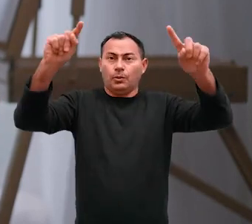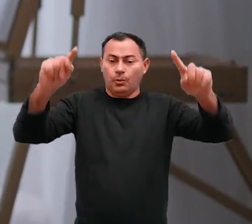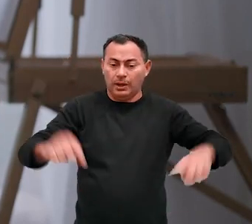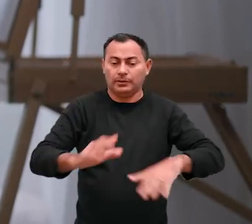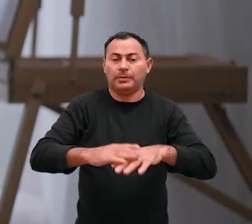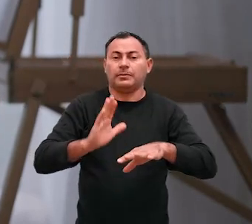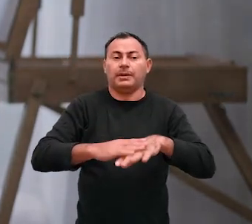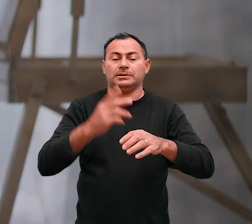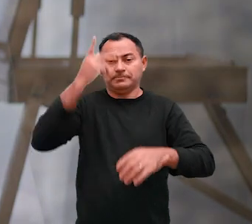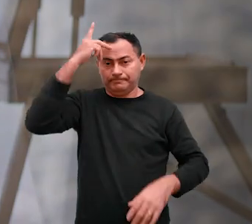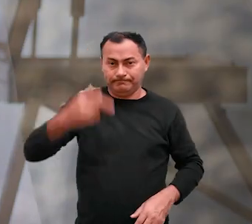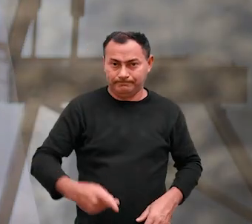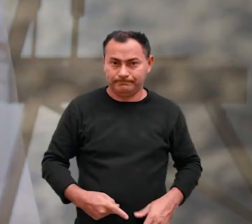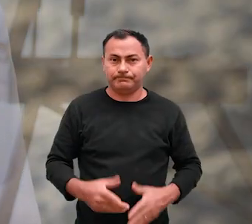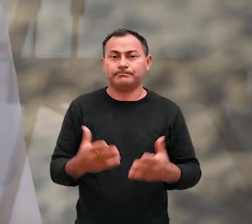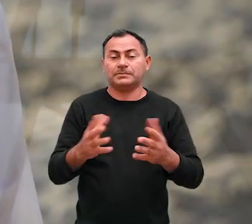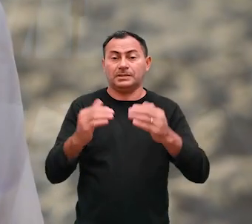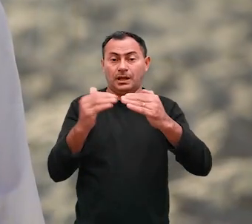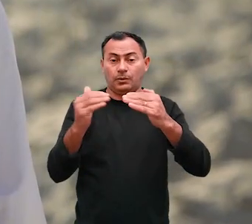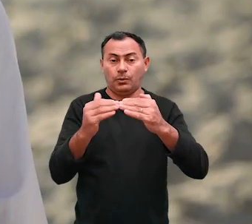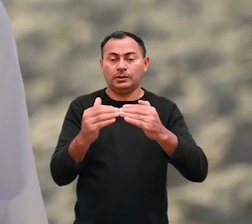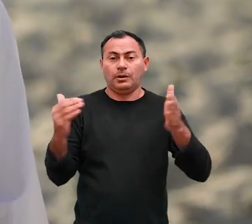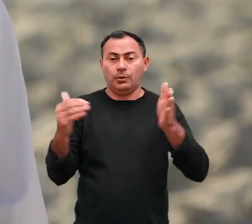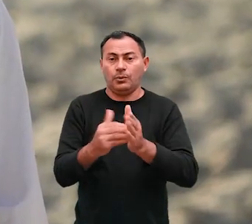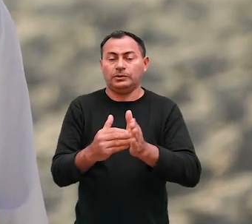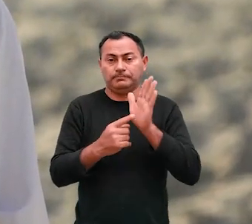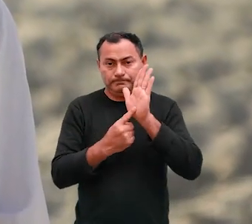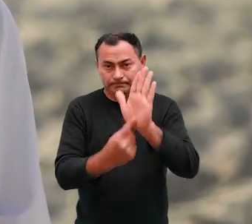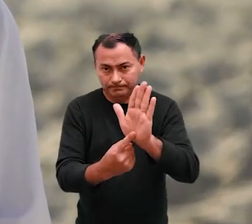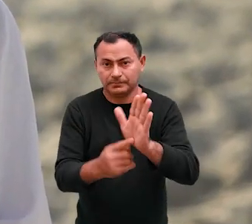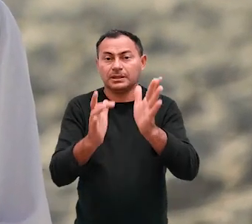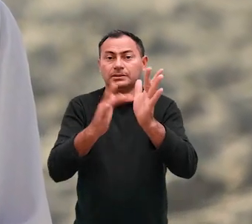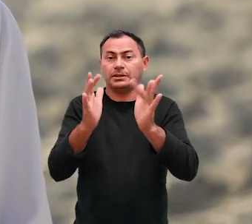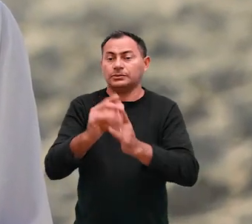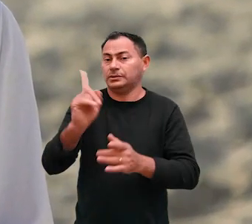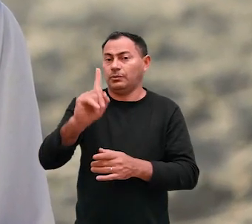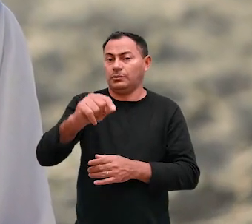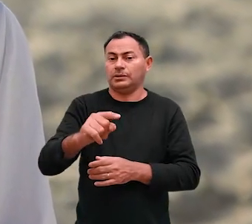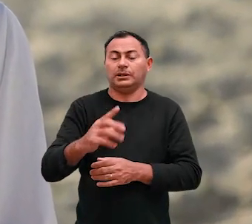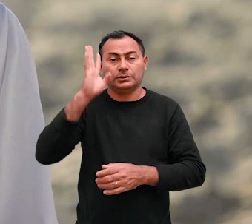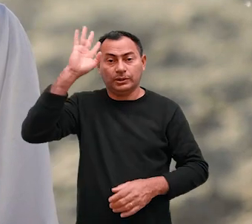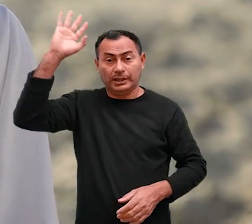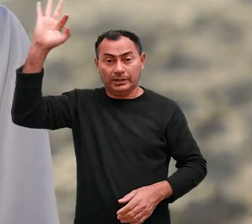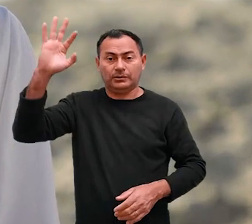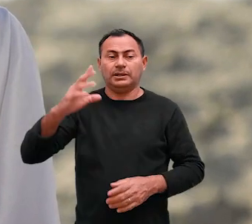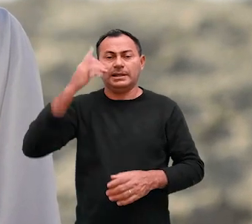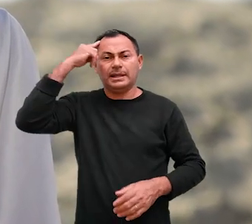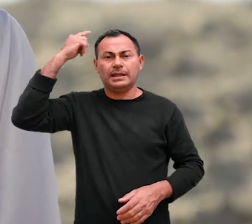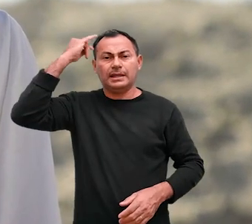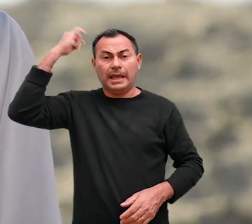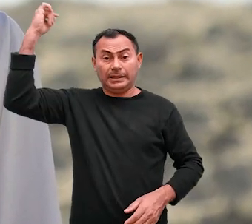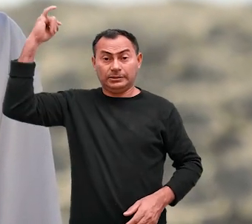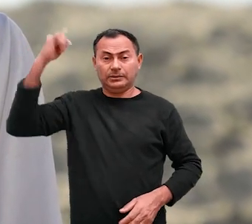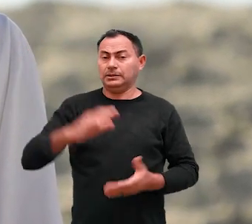porque são mais pessimistas. De acordo com esta última ilustração, Jesus não seria nem sonhador e